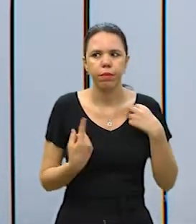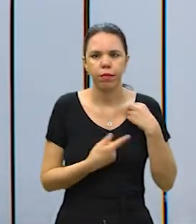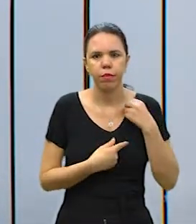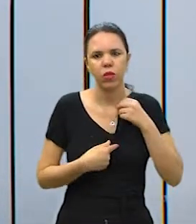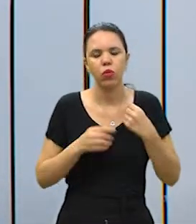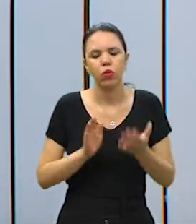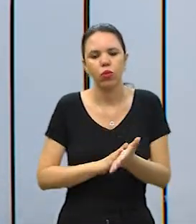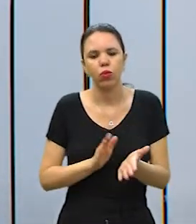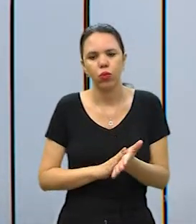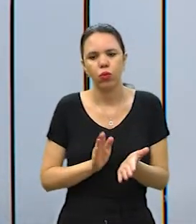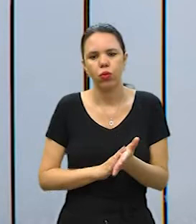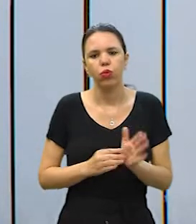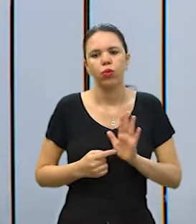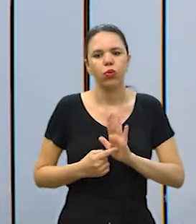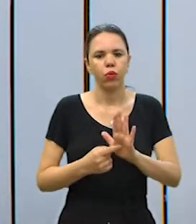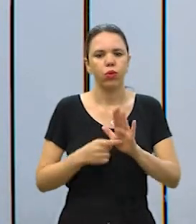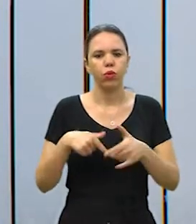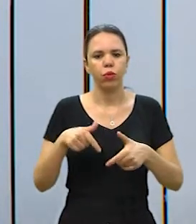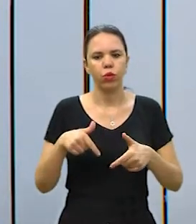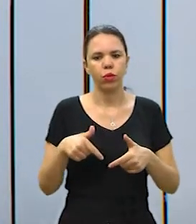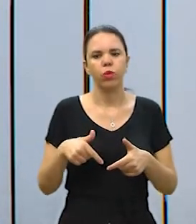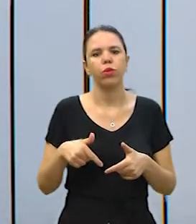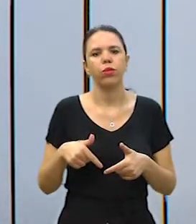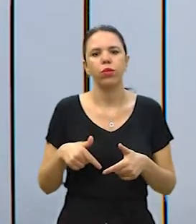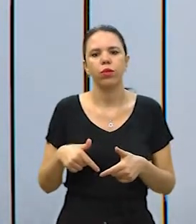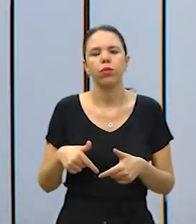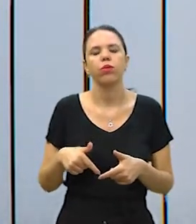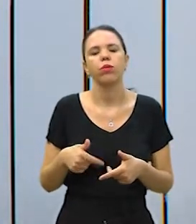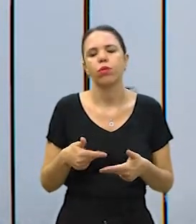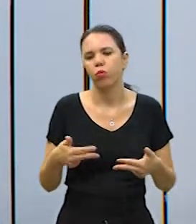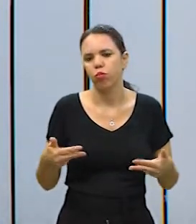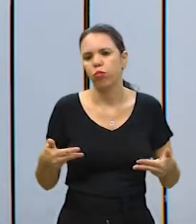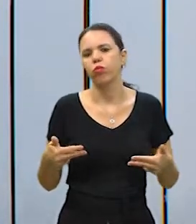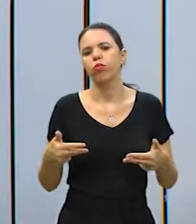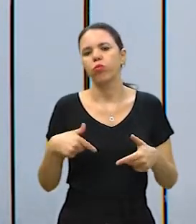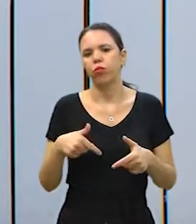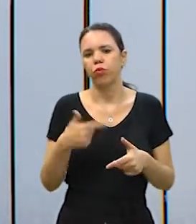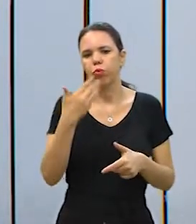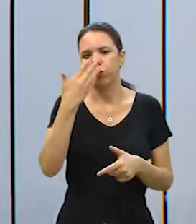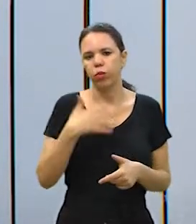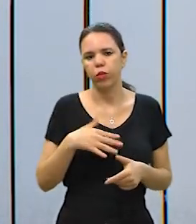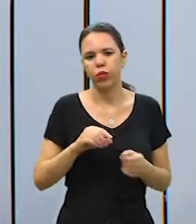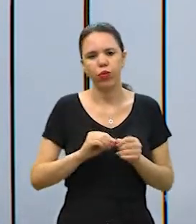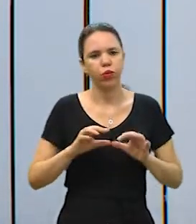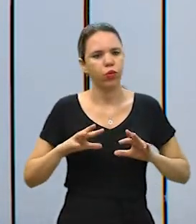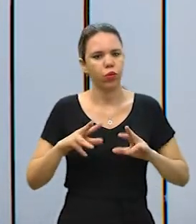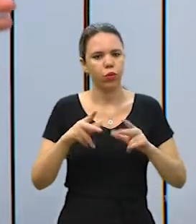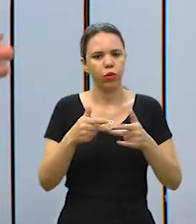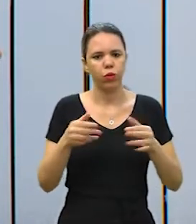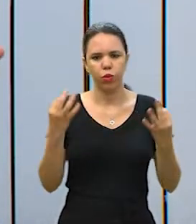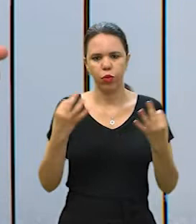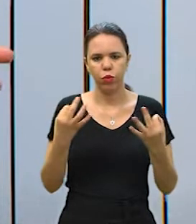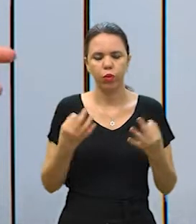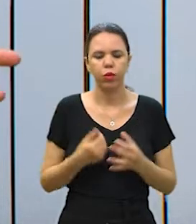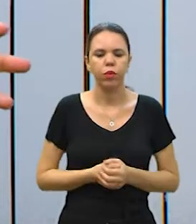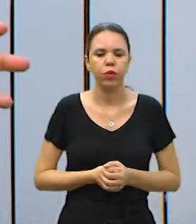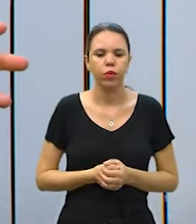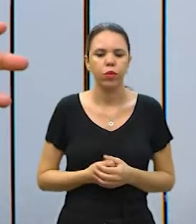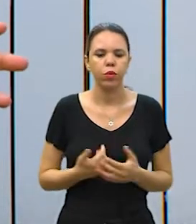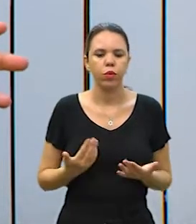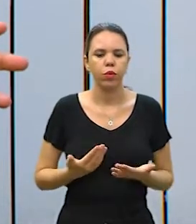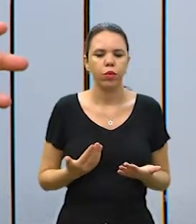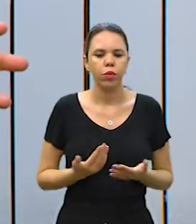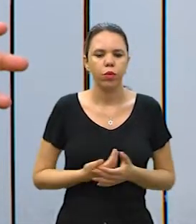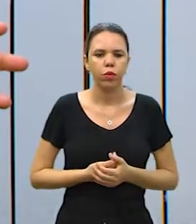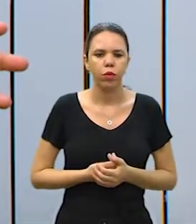muito cobrada, a gente apresentava trabalhos, pastas, e como trabalhar com a criança, fazia tudo muito bem feito.